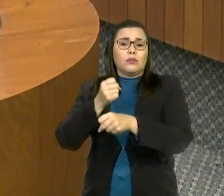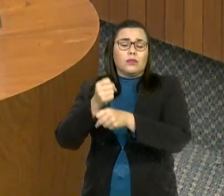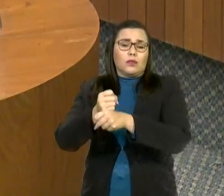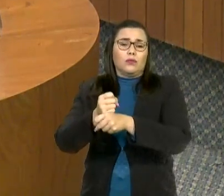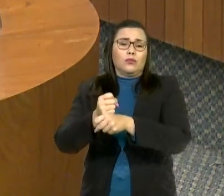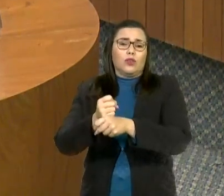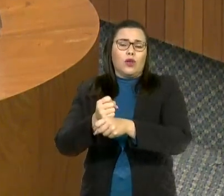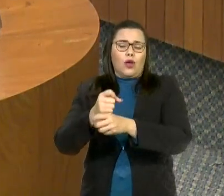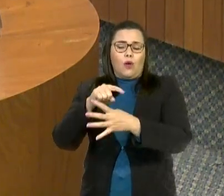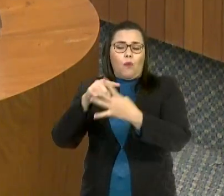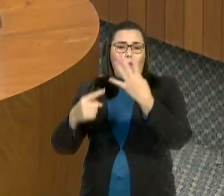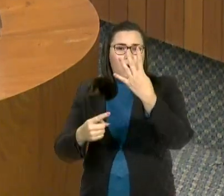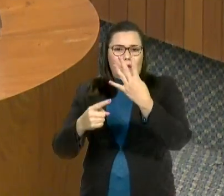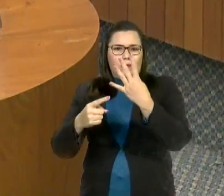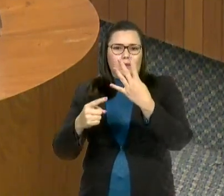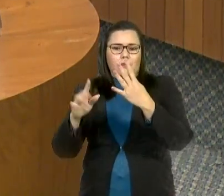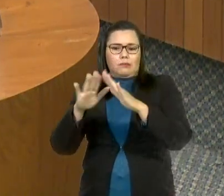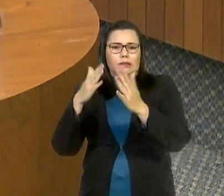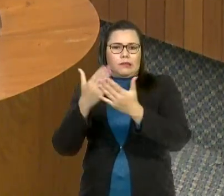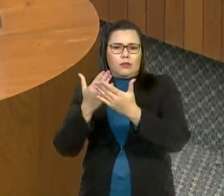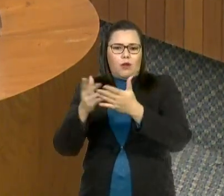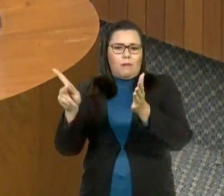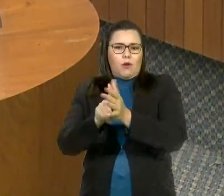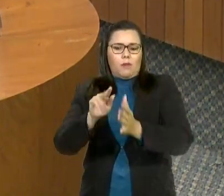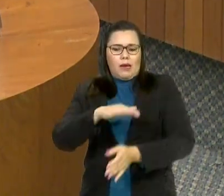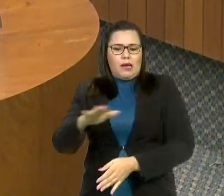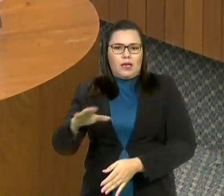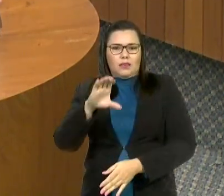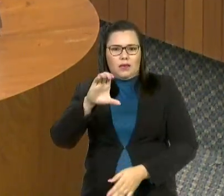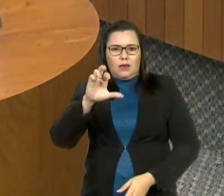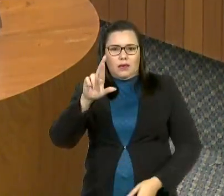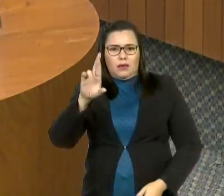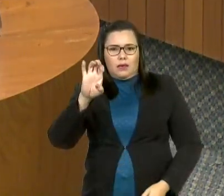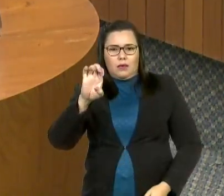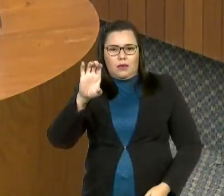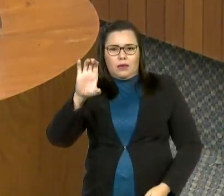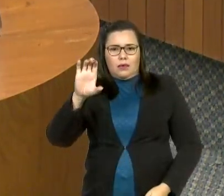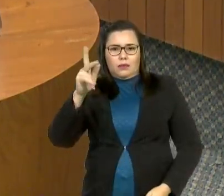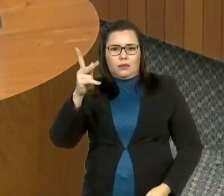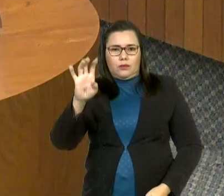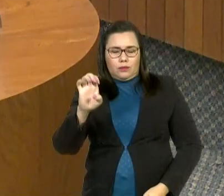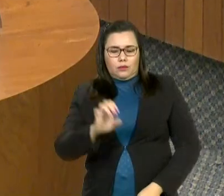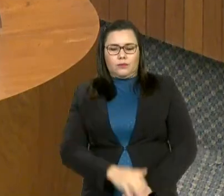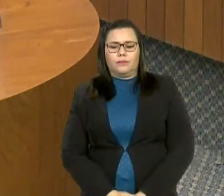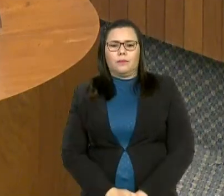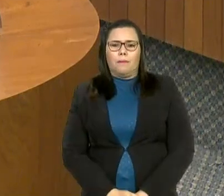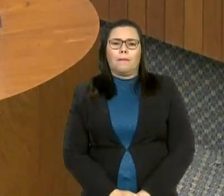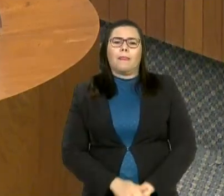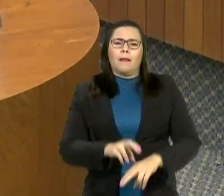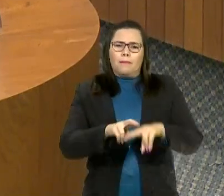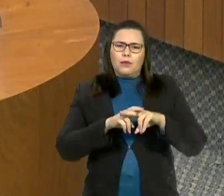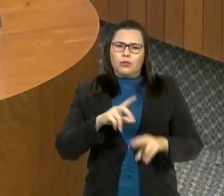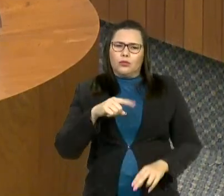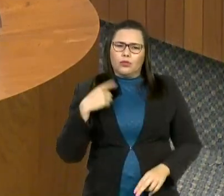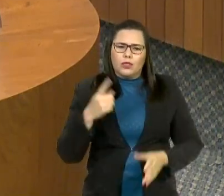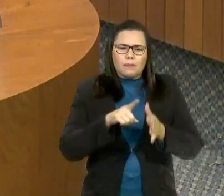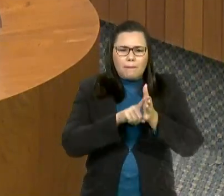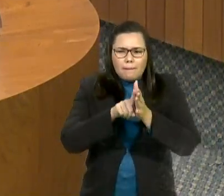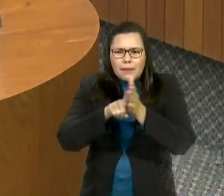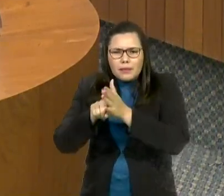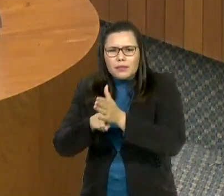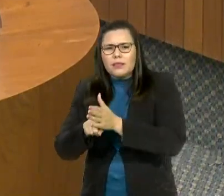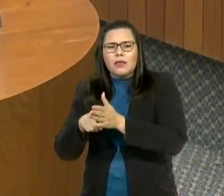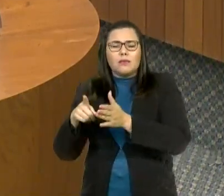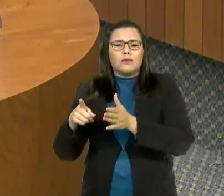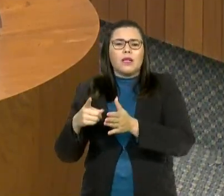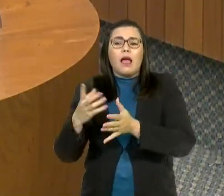restante do Estado. Ou seja, tratando objetivamente as obras, identificando pendências e naquilo que não for possível, o recurso ainda remanescente